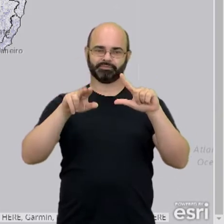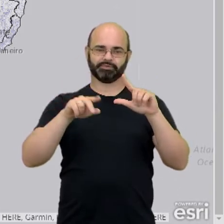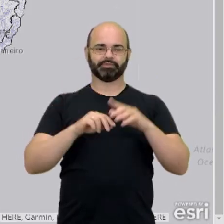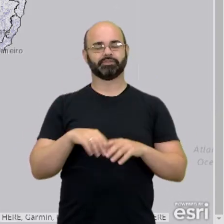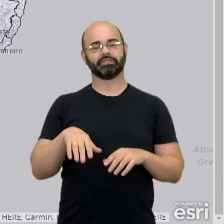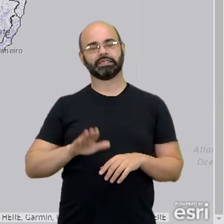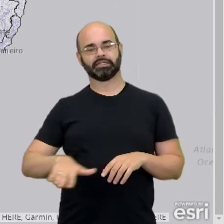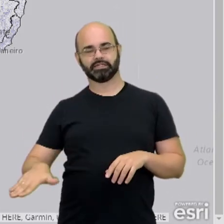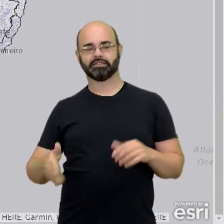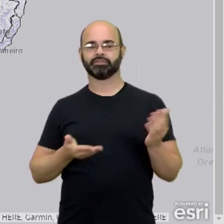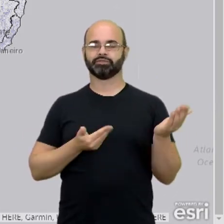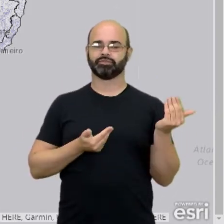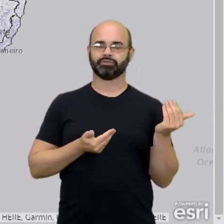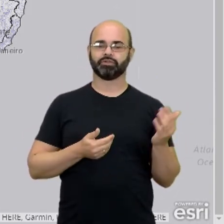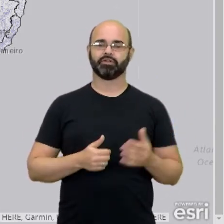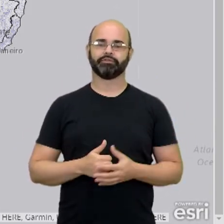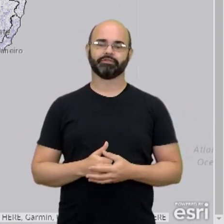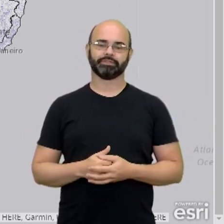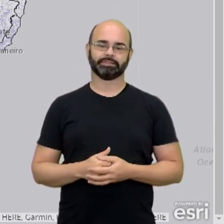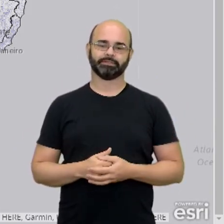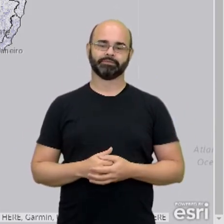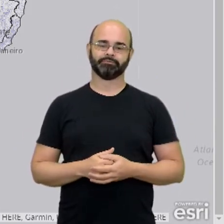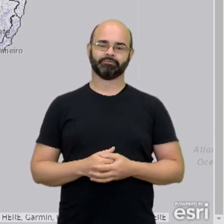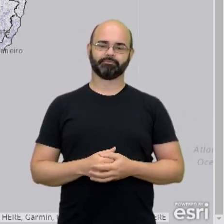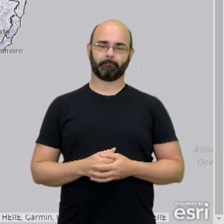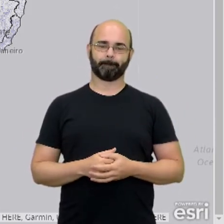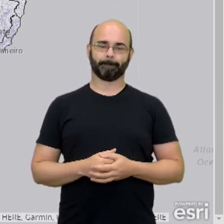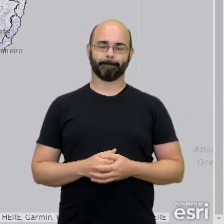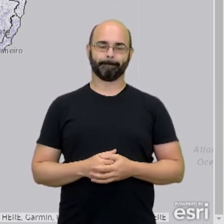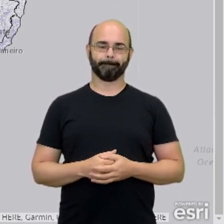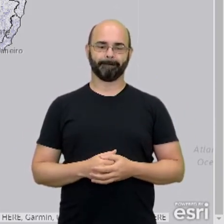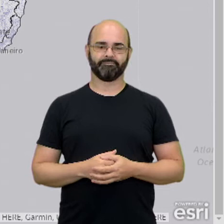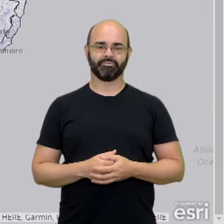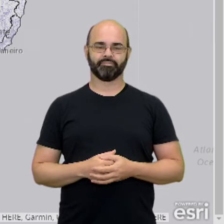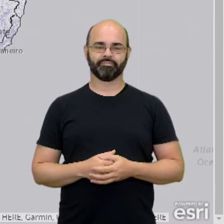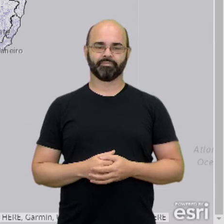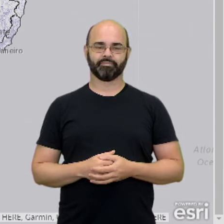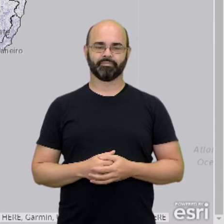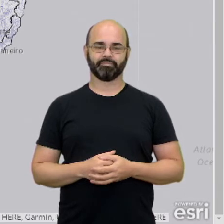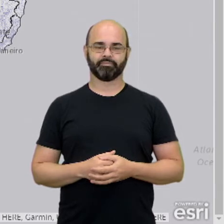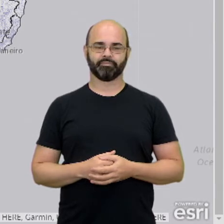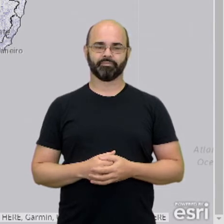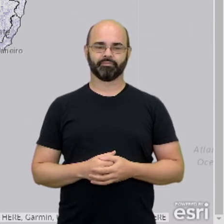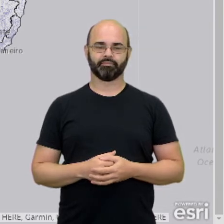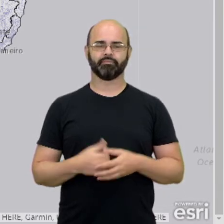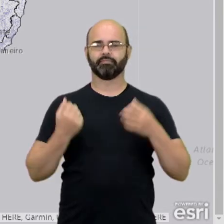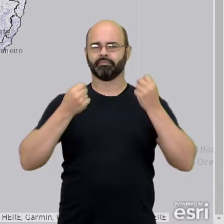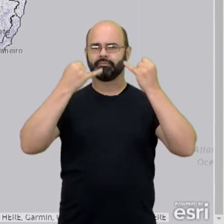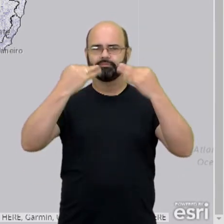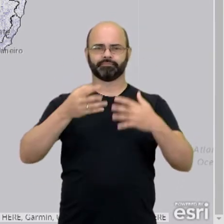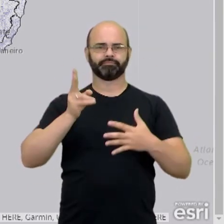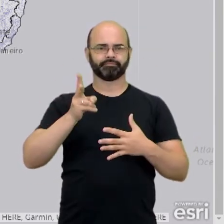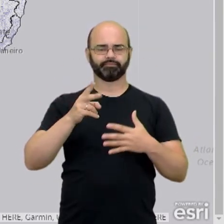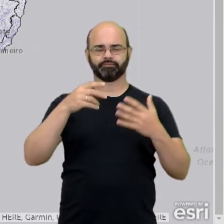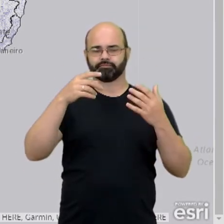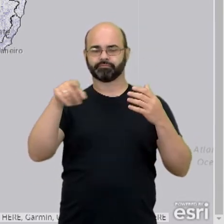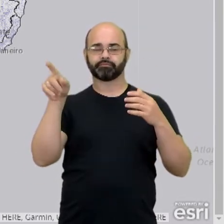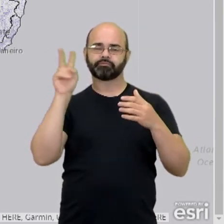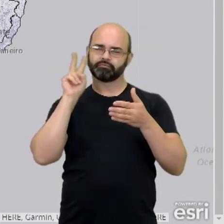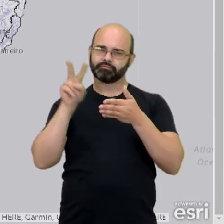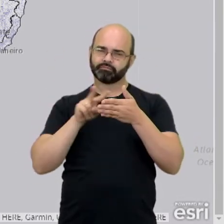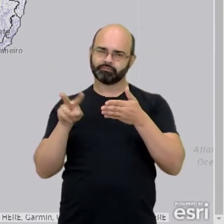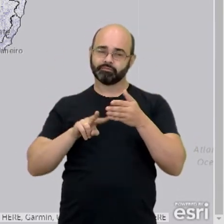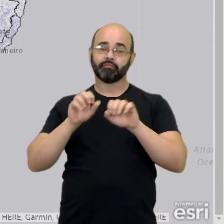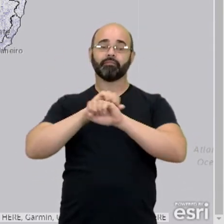e jovens, né? Então, ele tá aqui dizendo, ele sempre tem, né, uma descrição, né, para vocês entenderem aí. Então é muito fácil